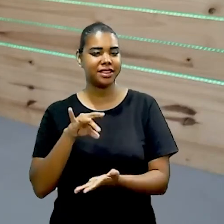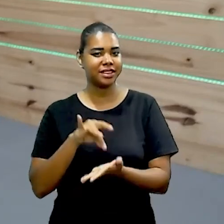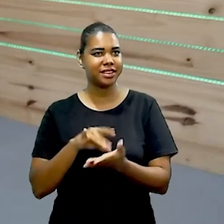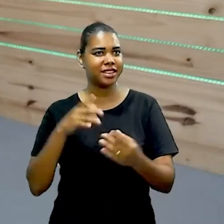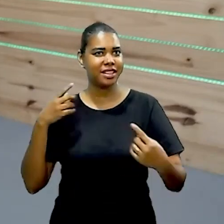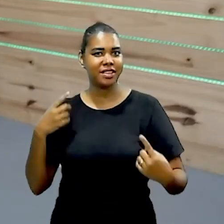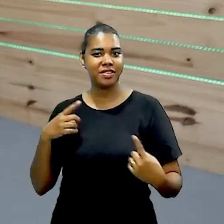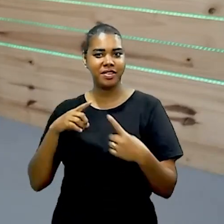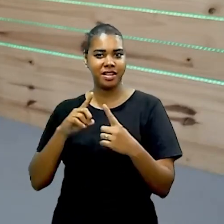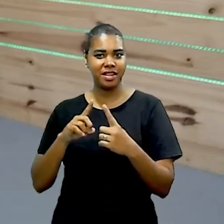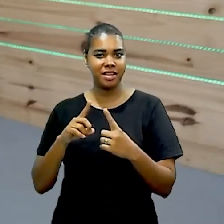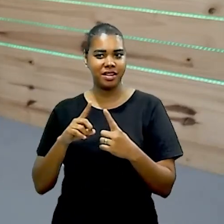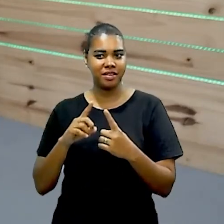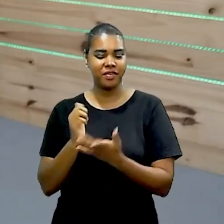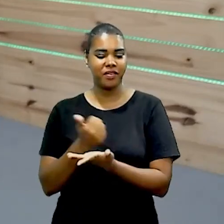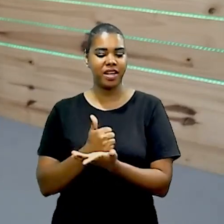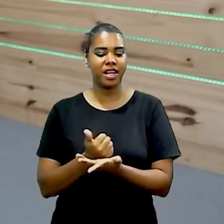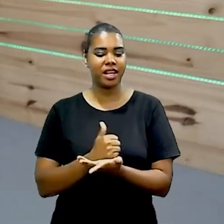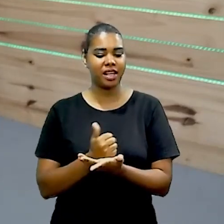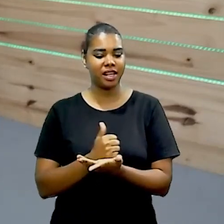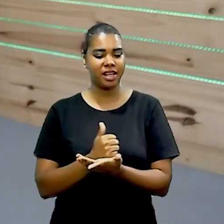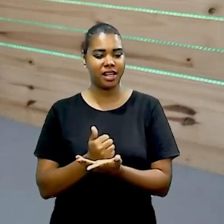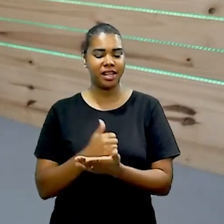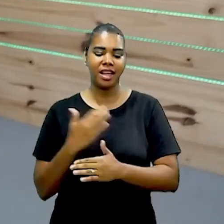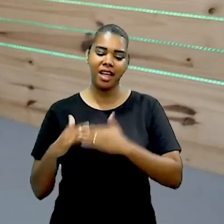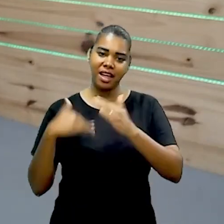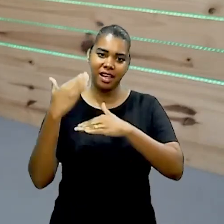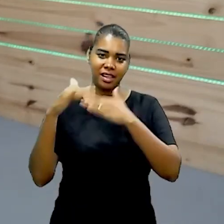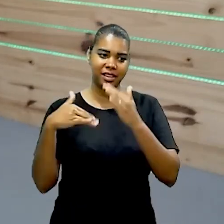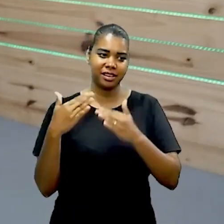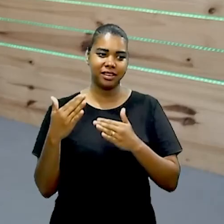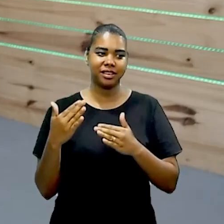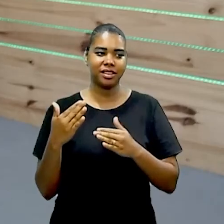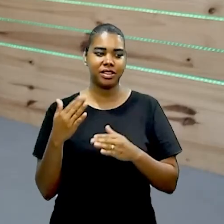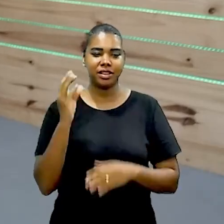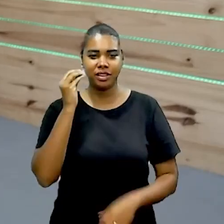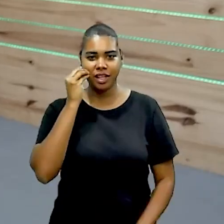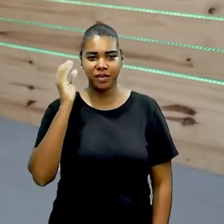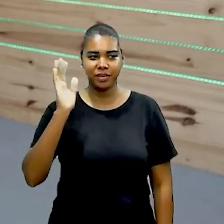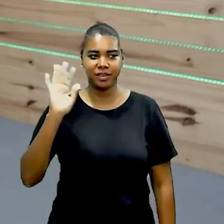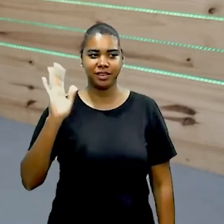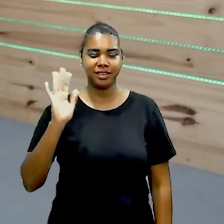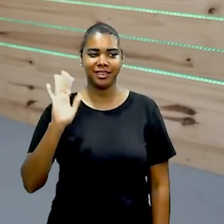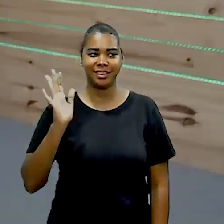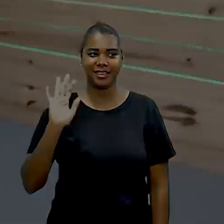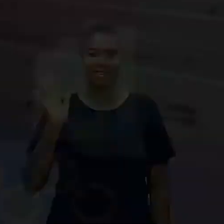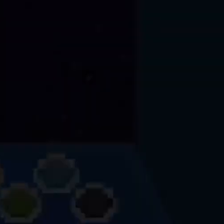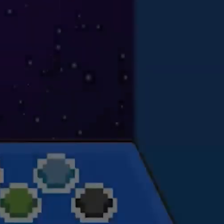enfrentar, ou em jogos que você queria desenvolver por conta própria. E até a próxima.